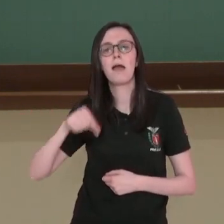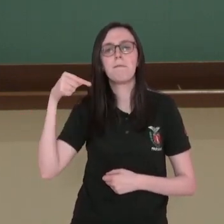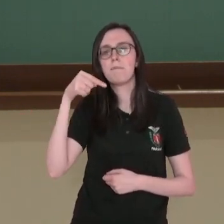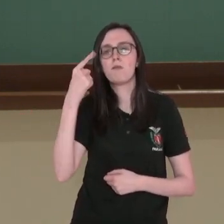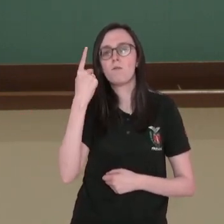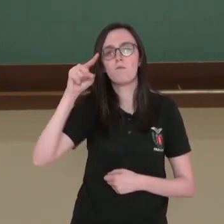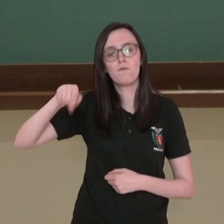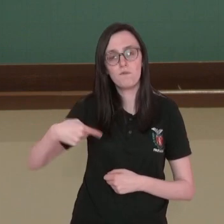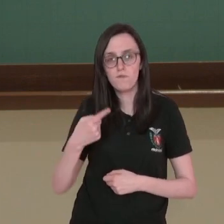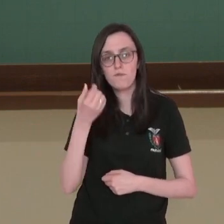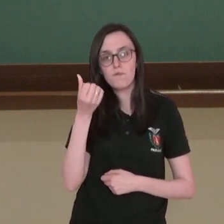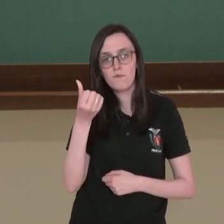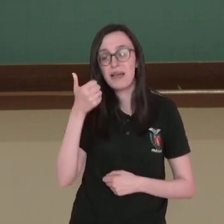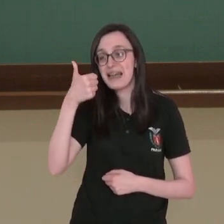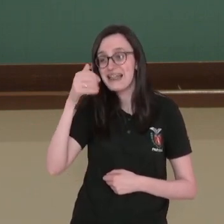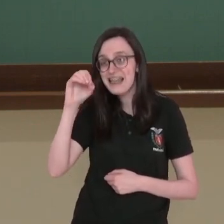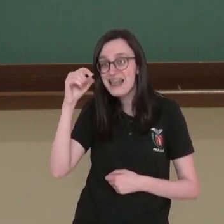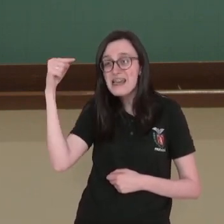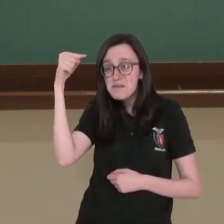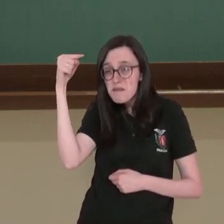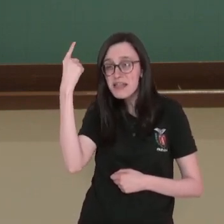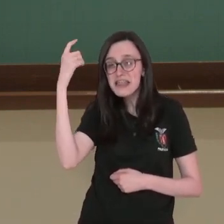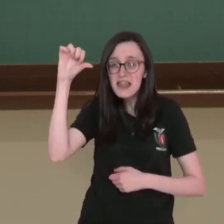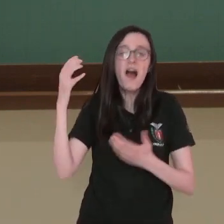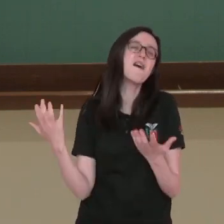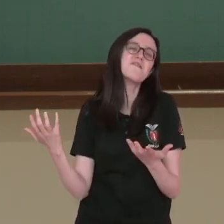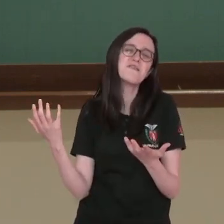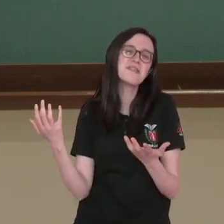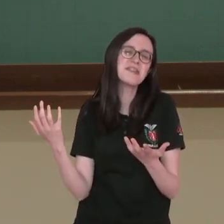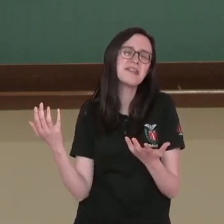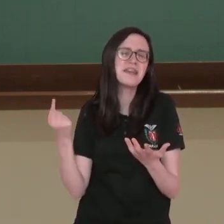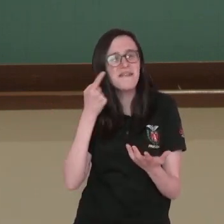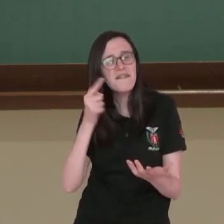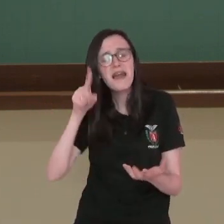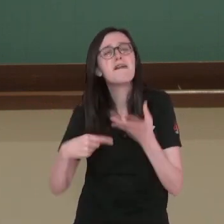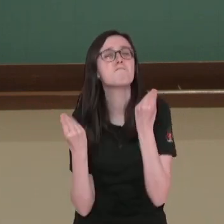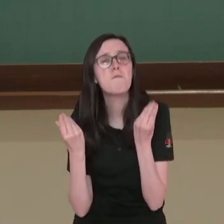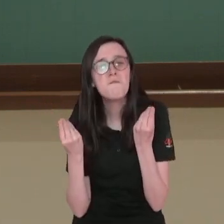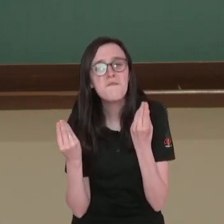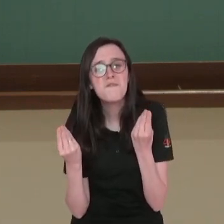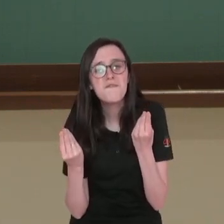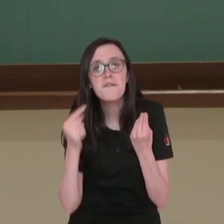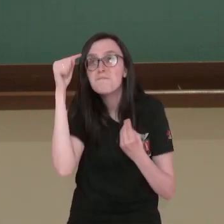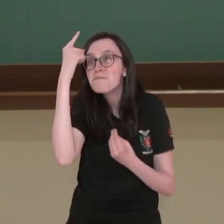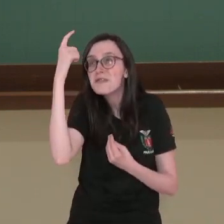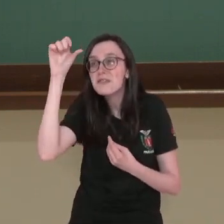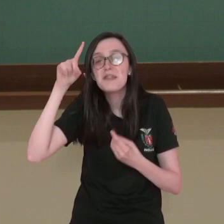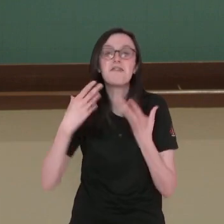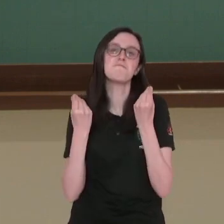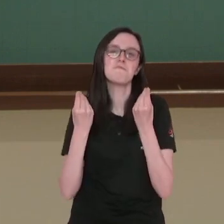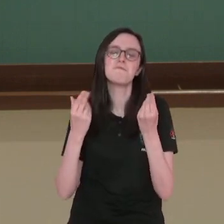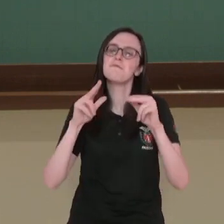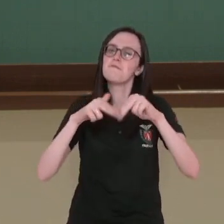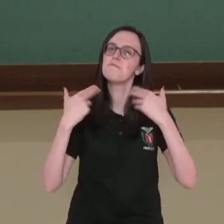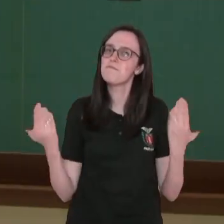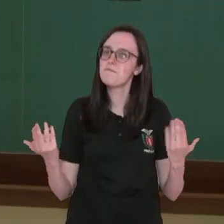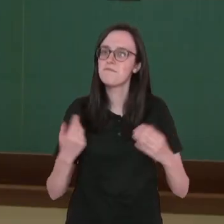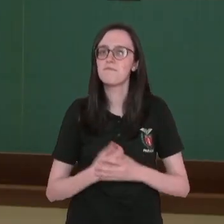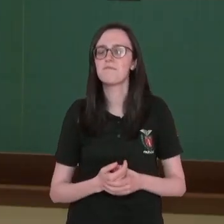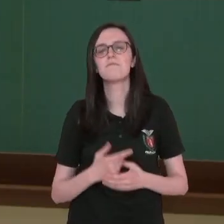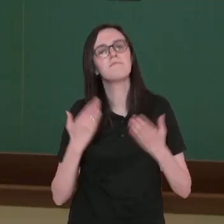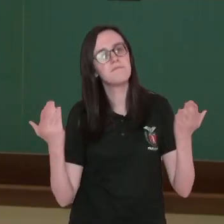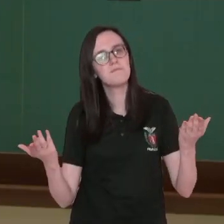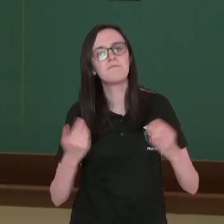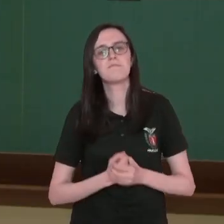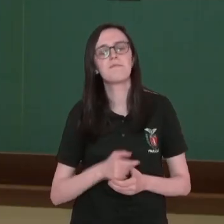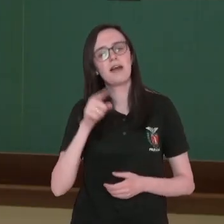1,6 vezes 10 na menos 19. Carol, potência de base 10, notação científica. Então, meus